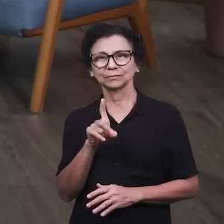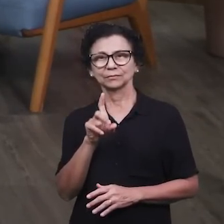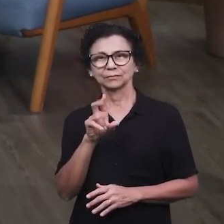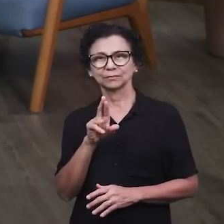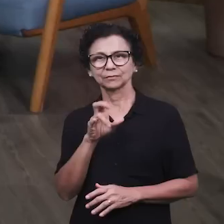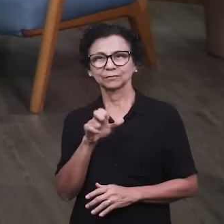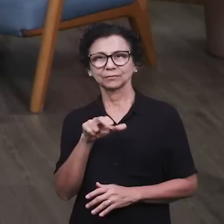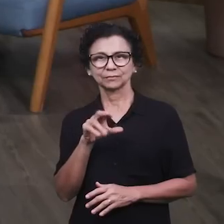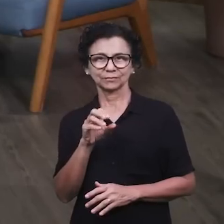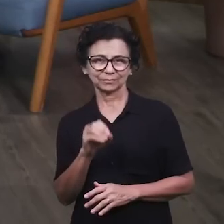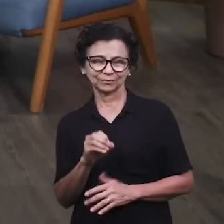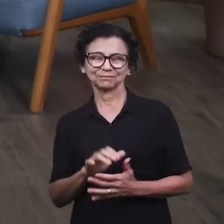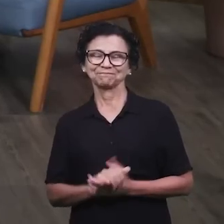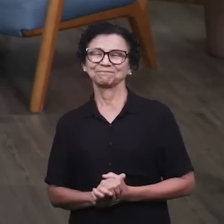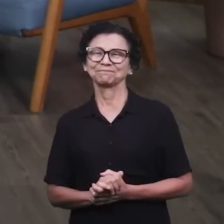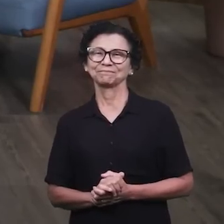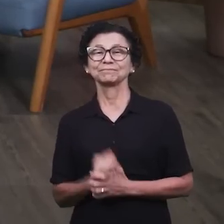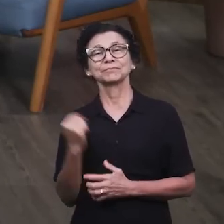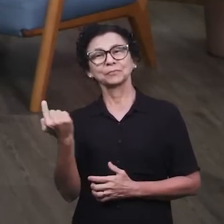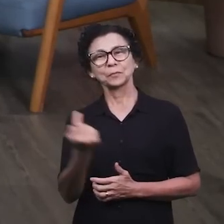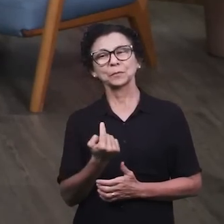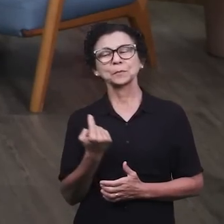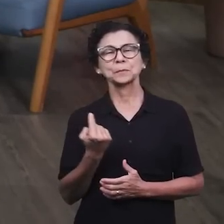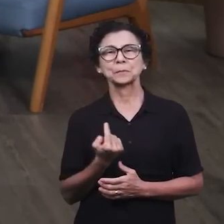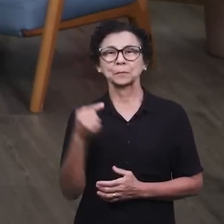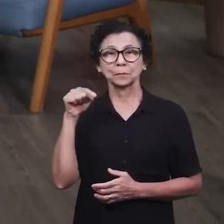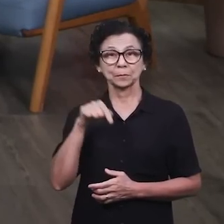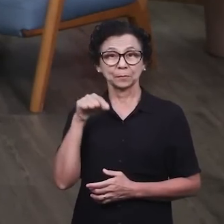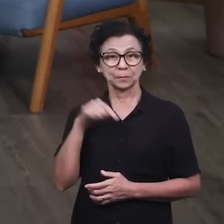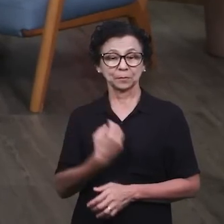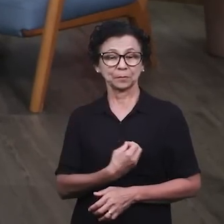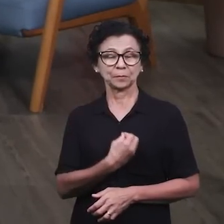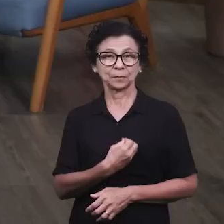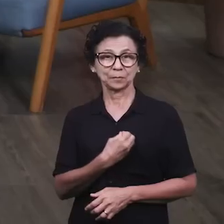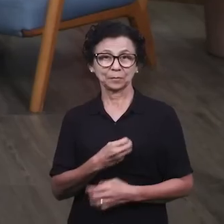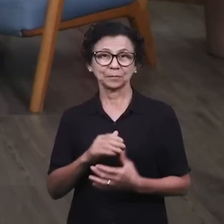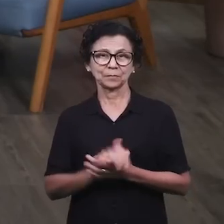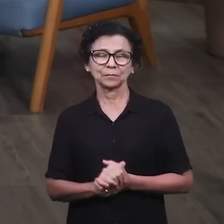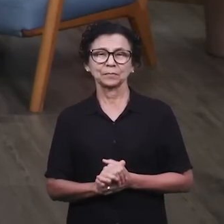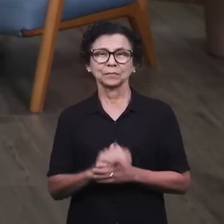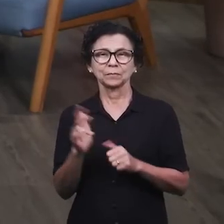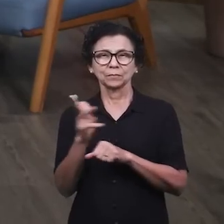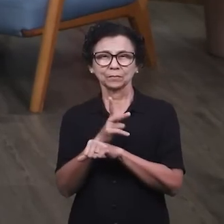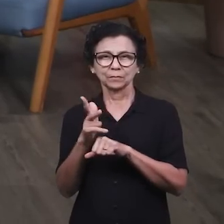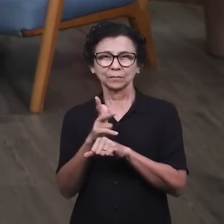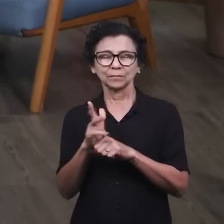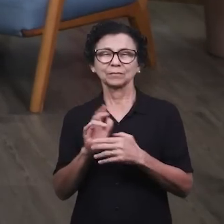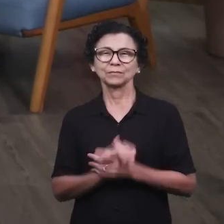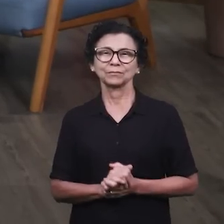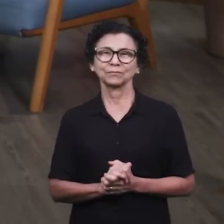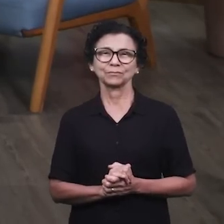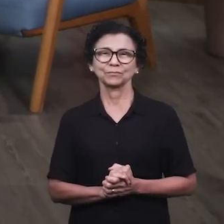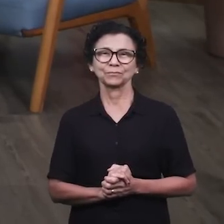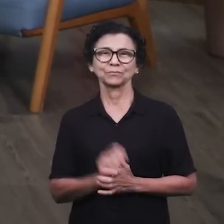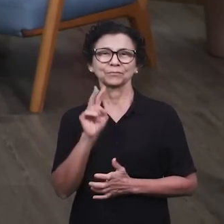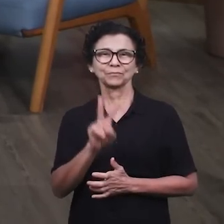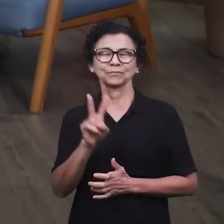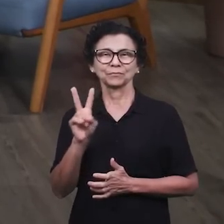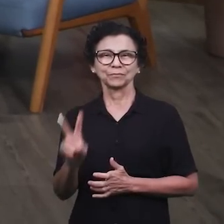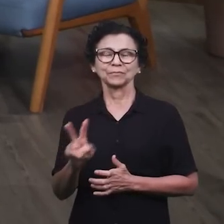Adriano Teixeira, paz do Senhor. A paz do Senhor, pastor Josias, pastor Sérgio, paz do Senhor a todos. Pastor Sérgio Souza, a paz do Senhor Jesus. Paz do Senhor